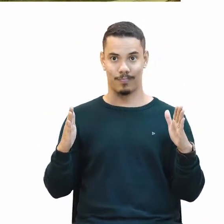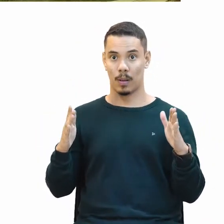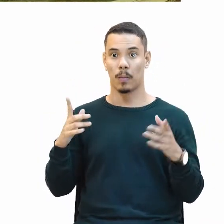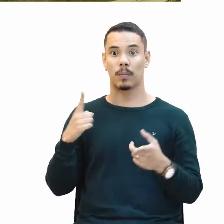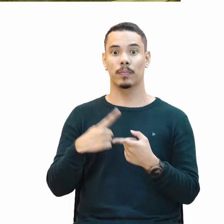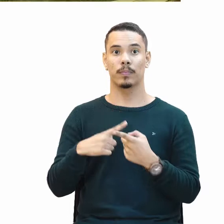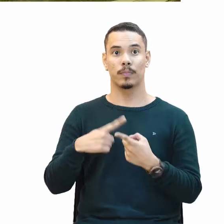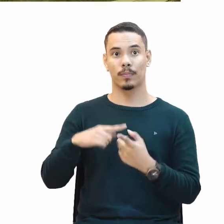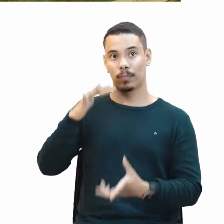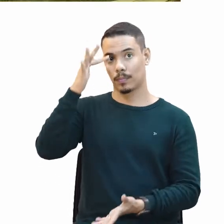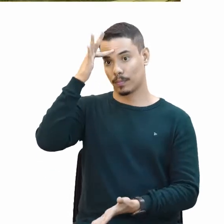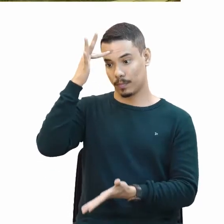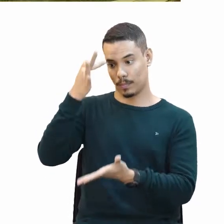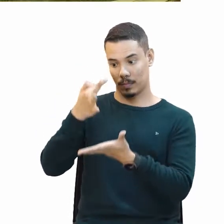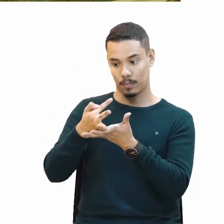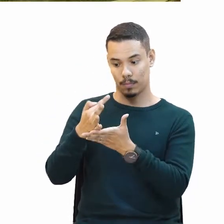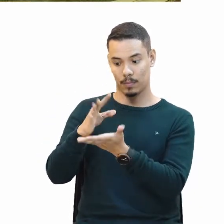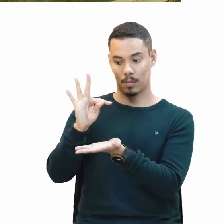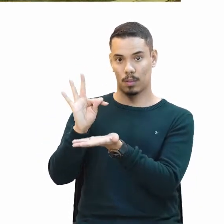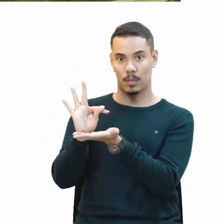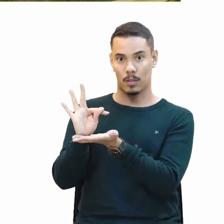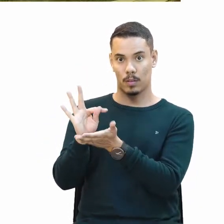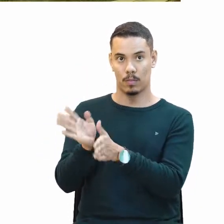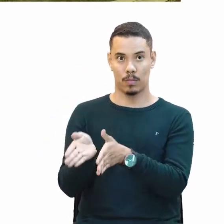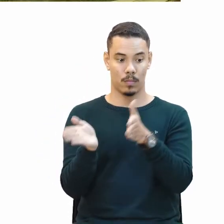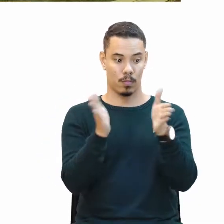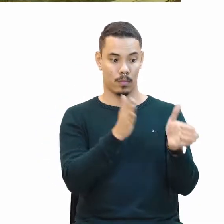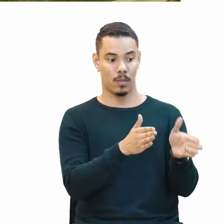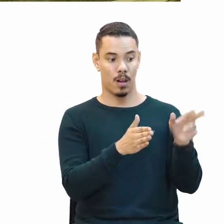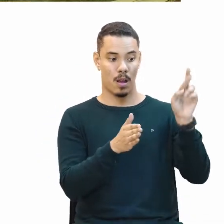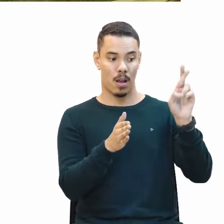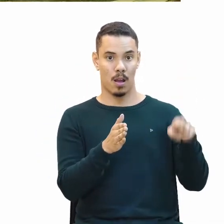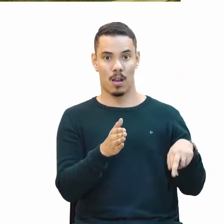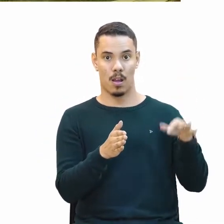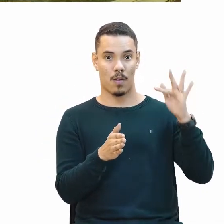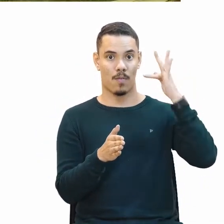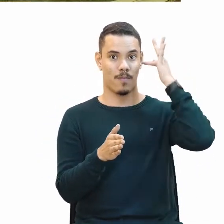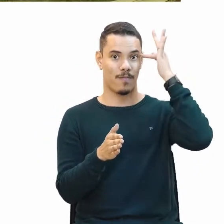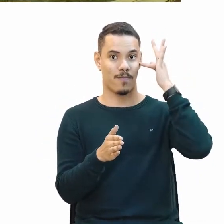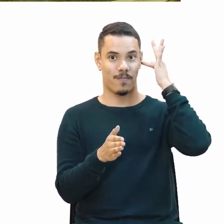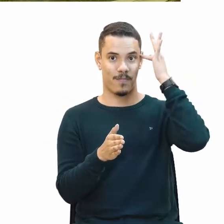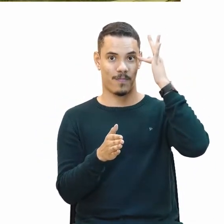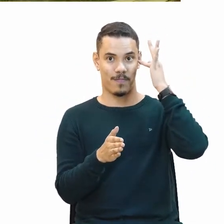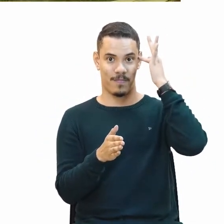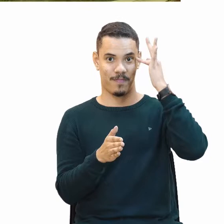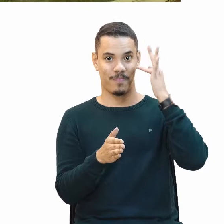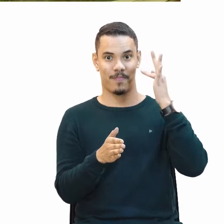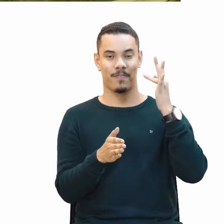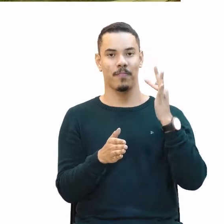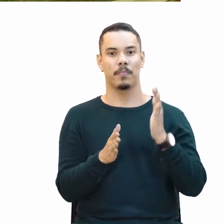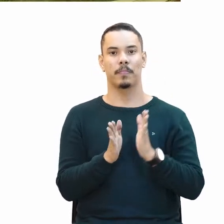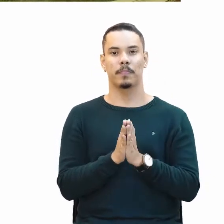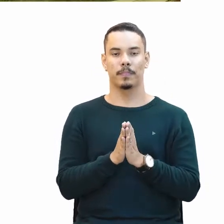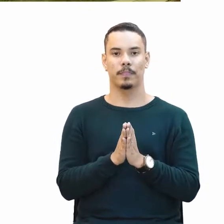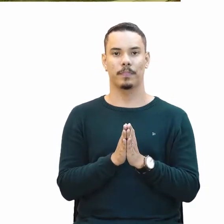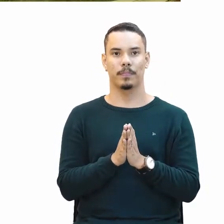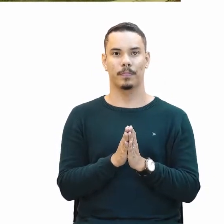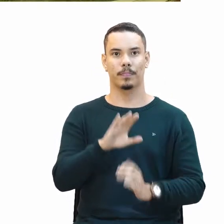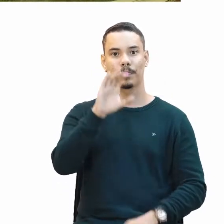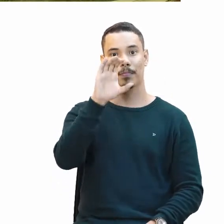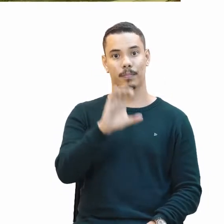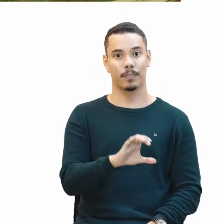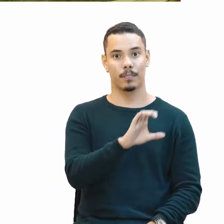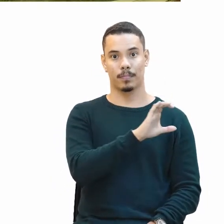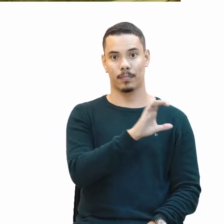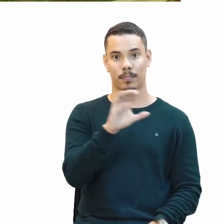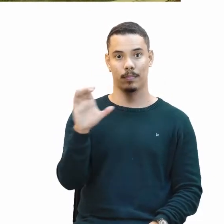teologia, razão, filosofia. O cristianismo, ele baseia-se na